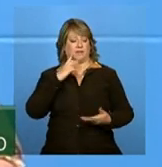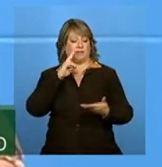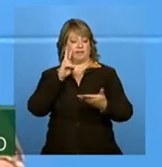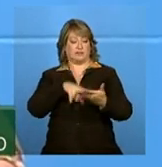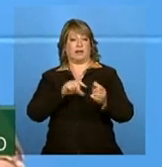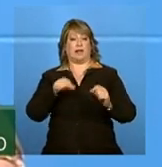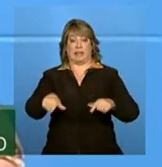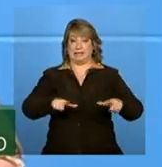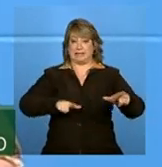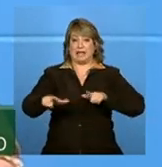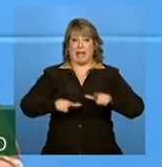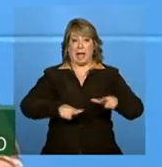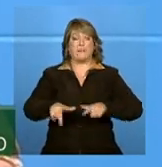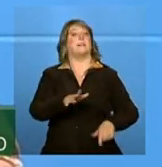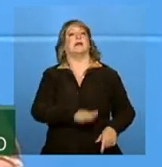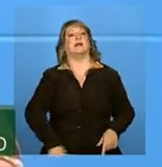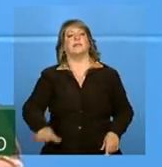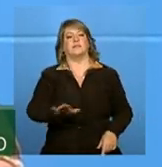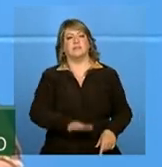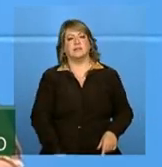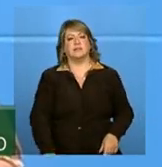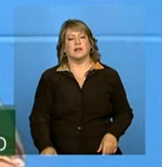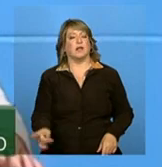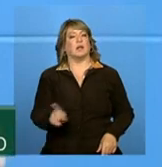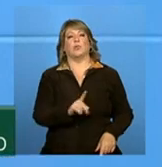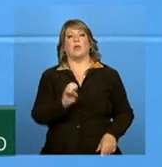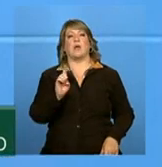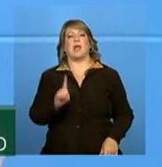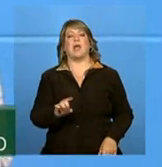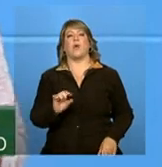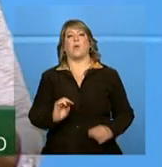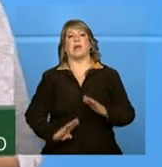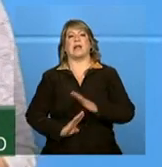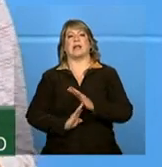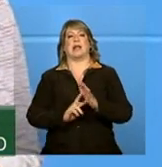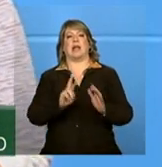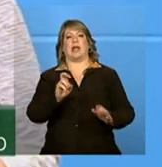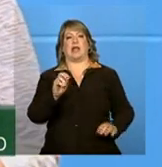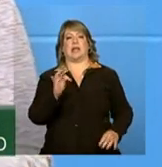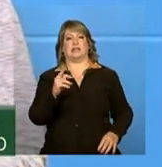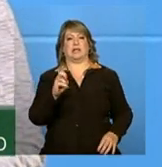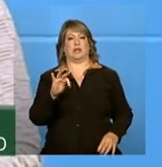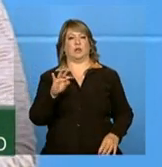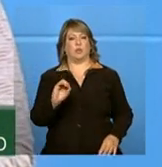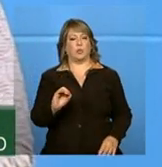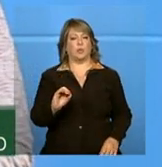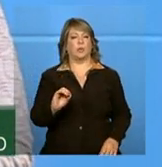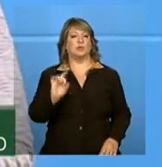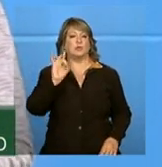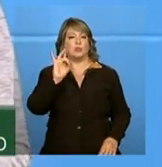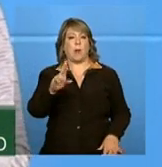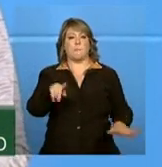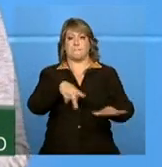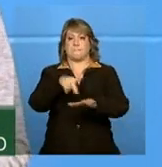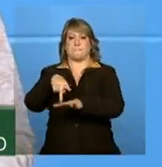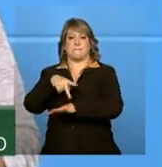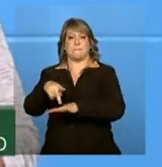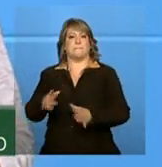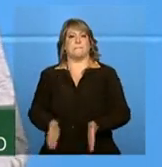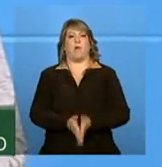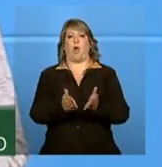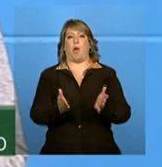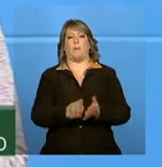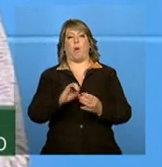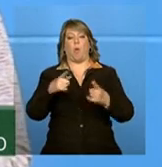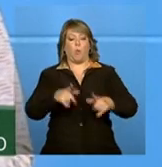O trabalho infantil não é limitado ou não é restrito a países pobres ou